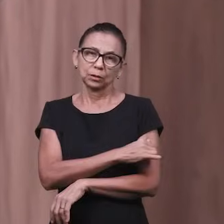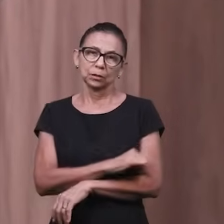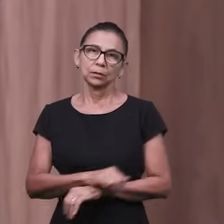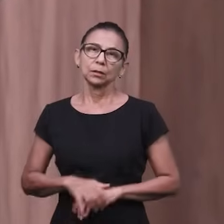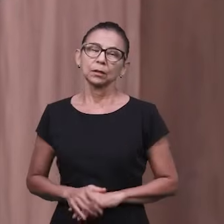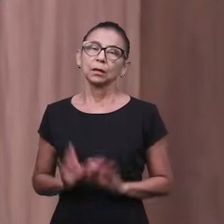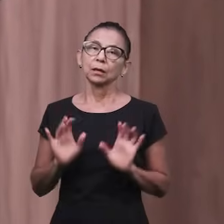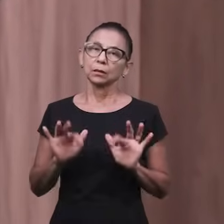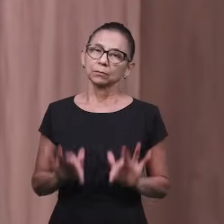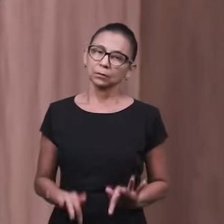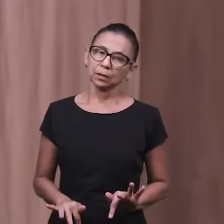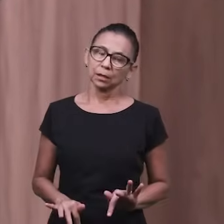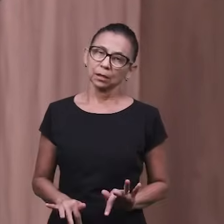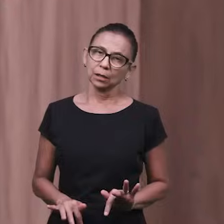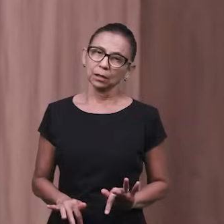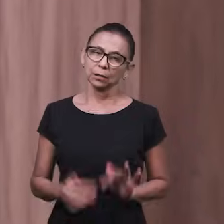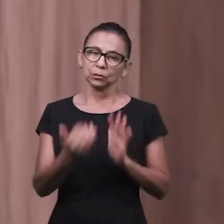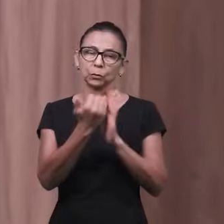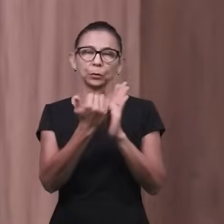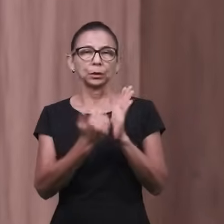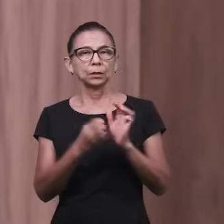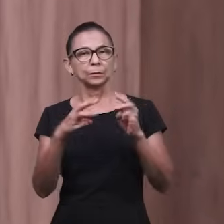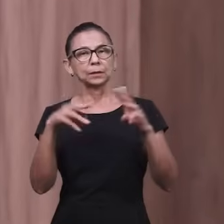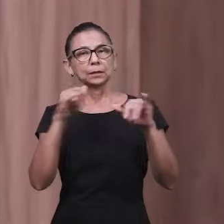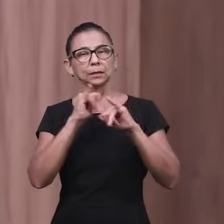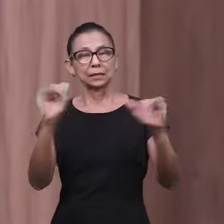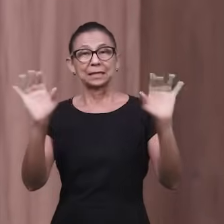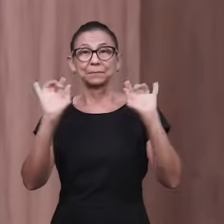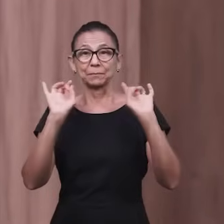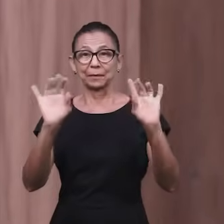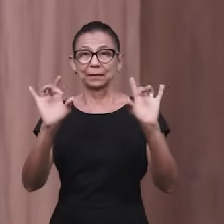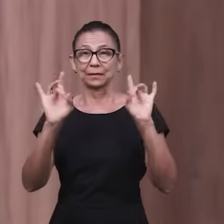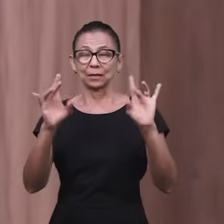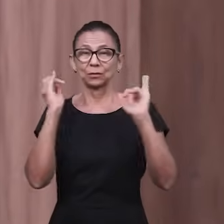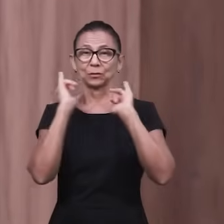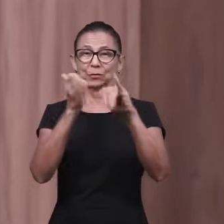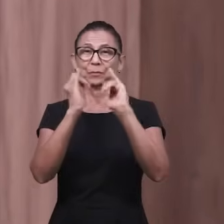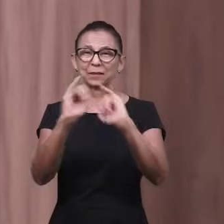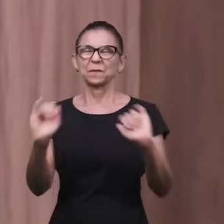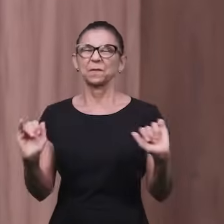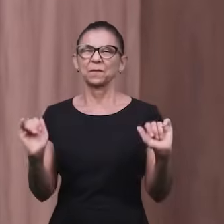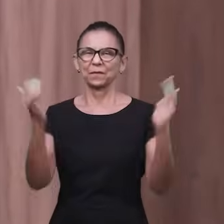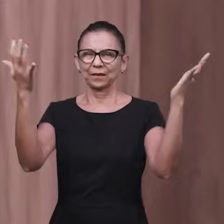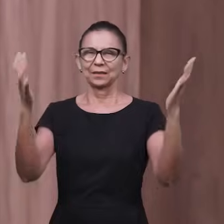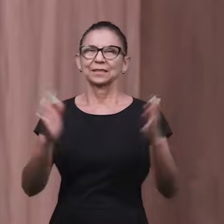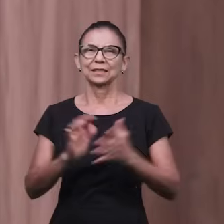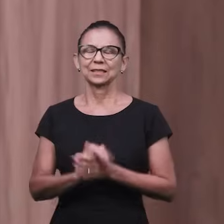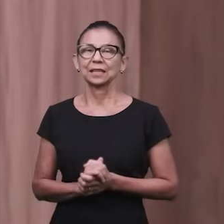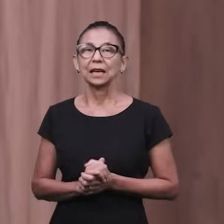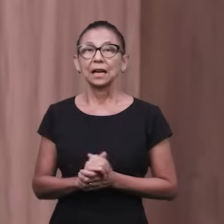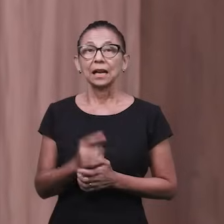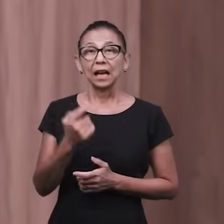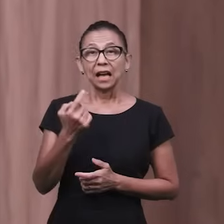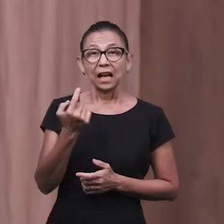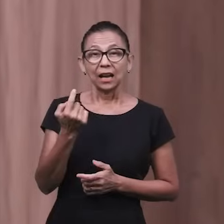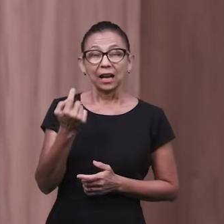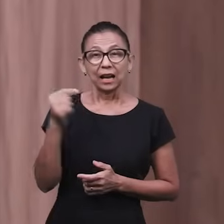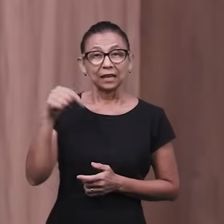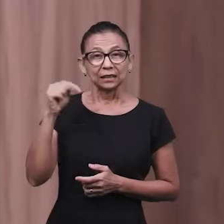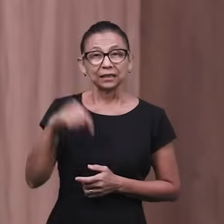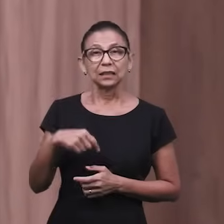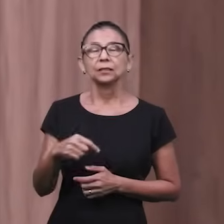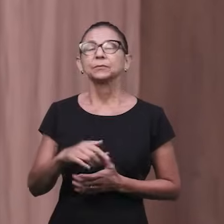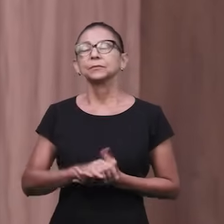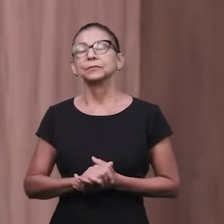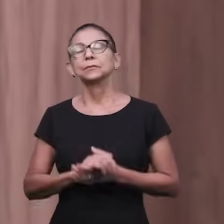aqui ao final de mais uma edição do Maranhão News, especial Trombetas e Festas. Aqui você fica muito bem informado, né?